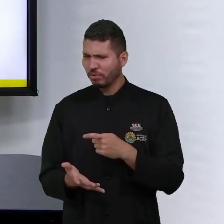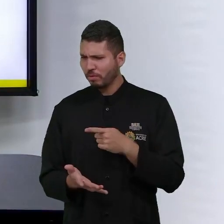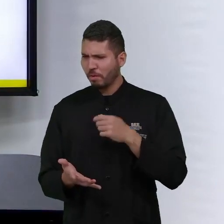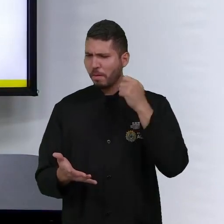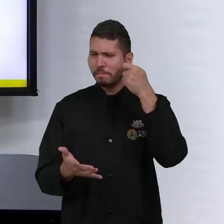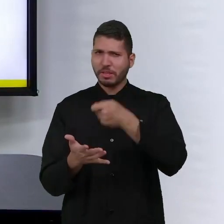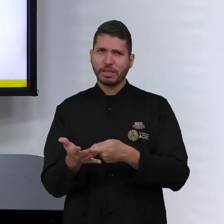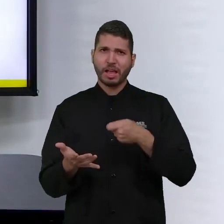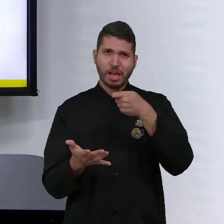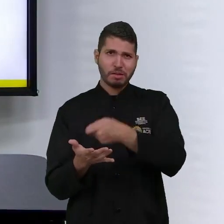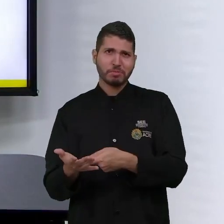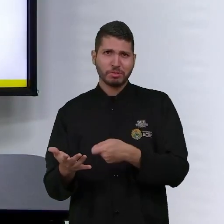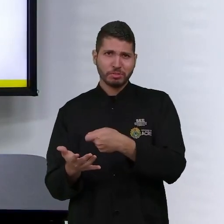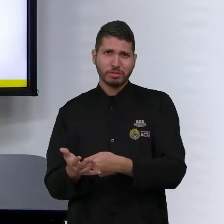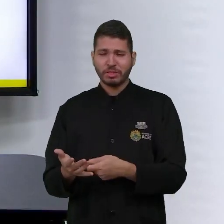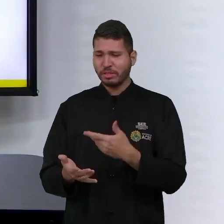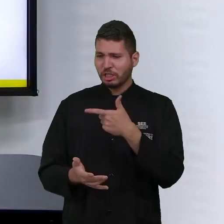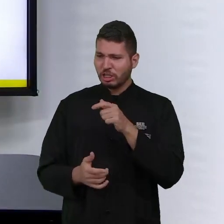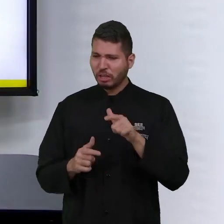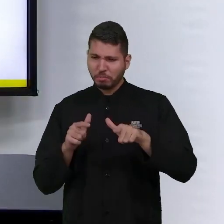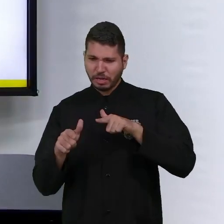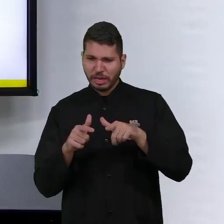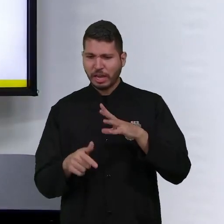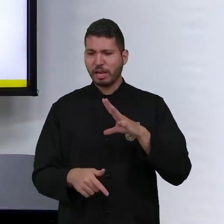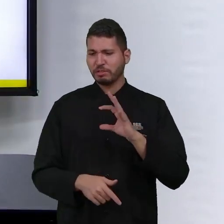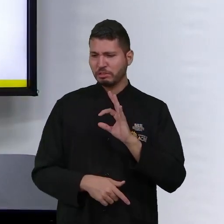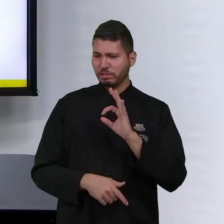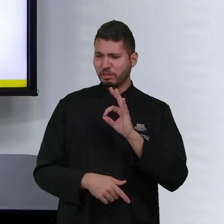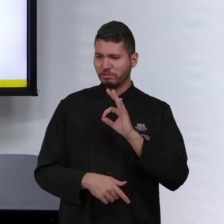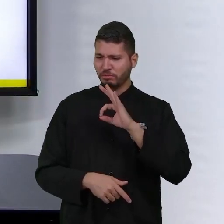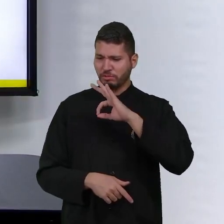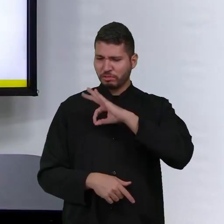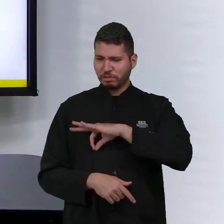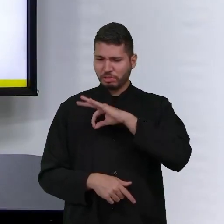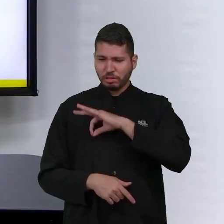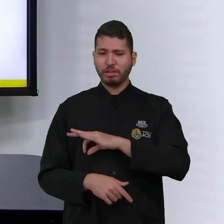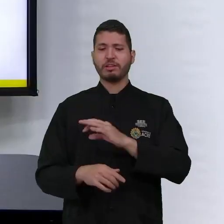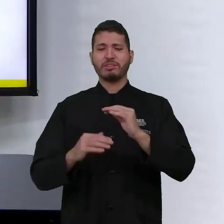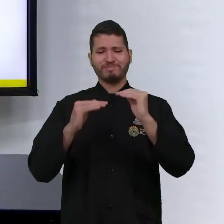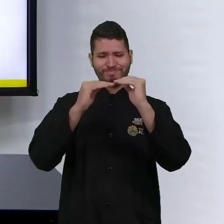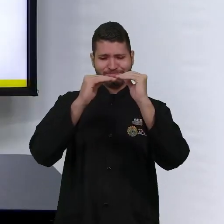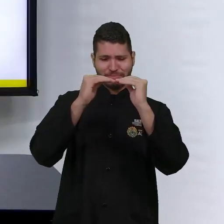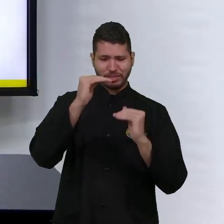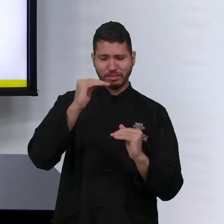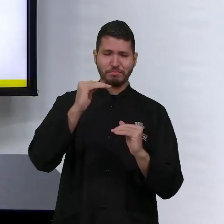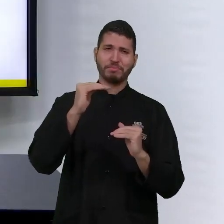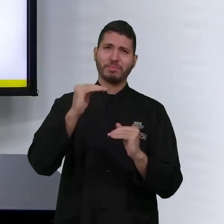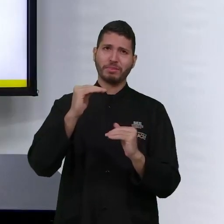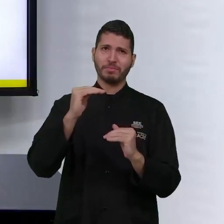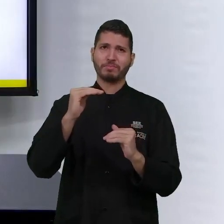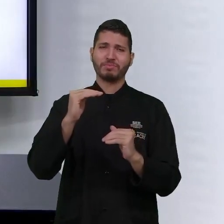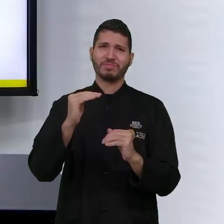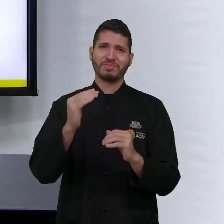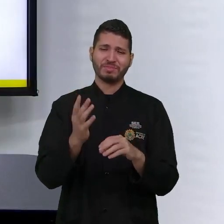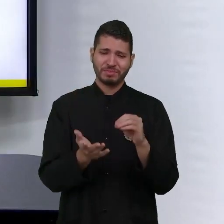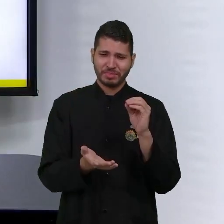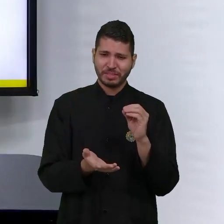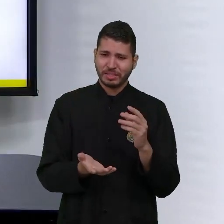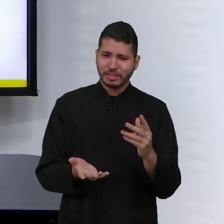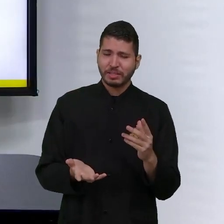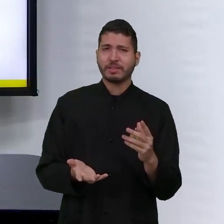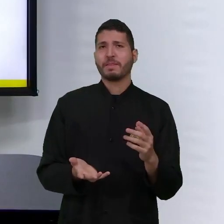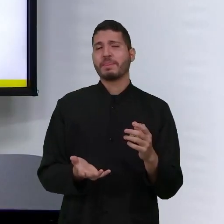remuneração altamente abaixo do salário mínimo ou condições degradantes de trabalho,